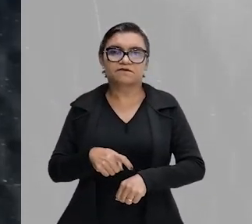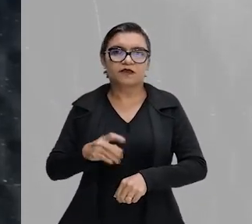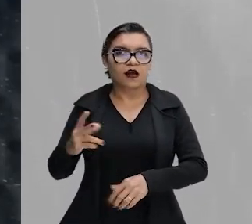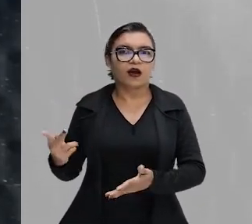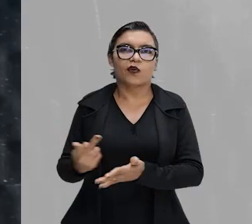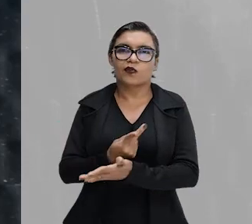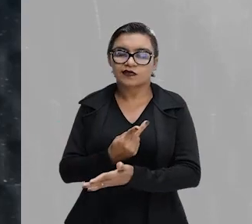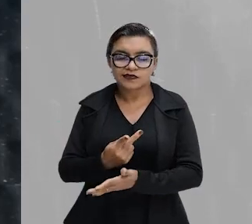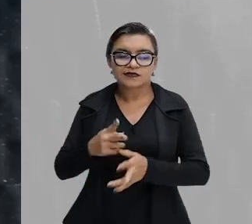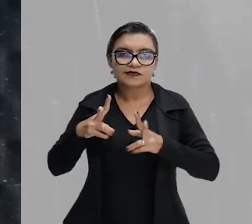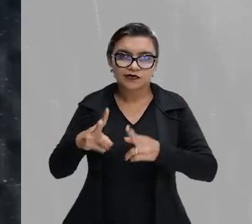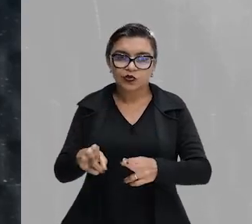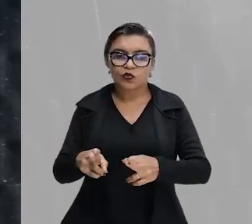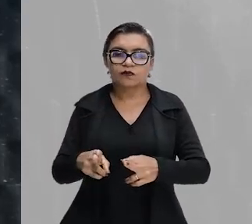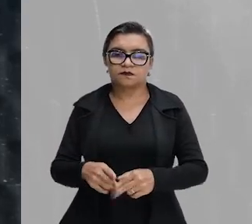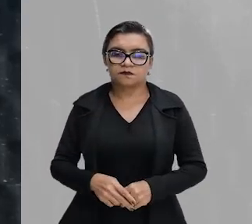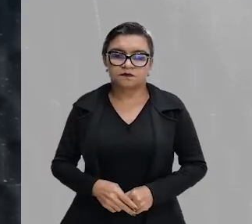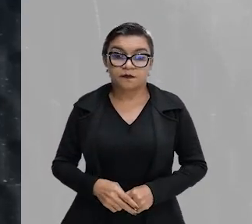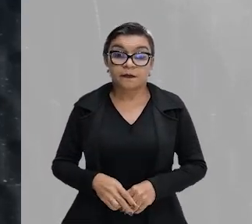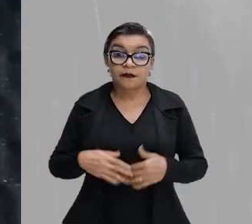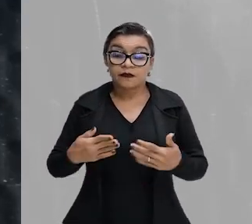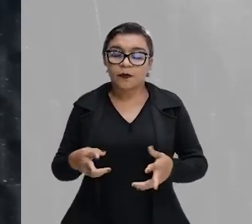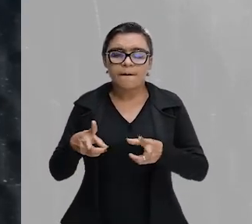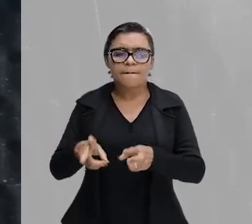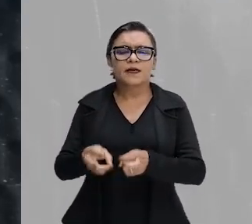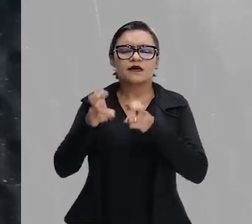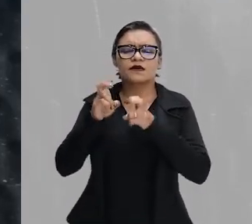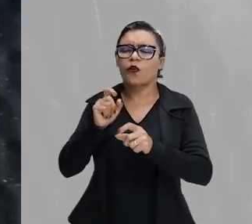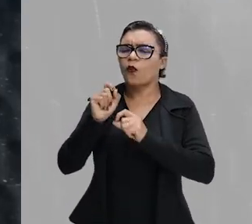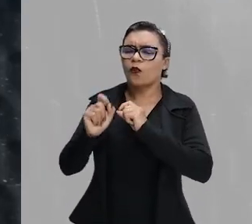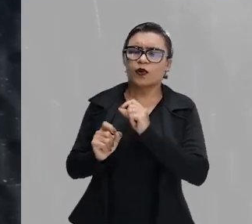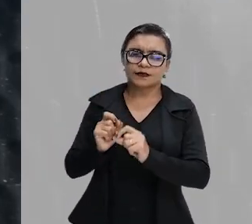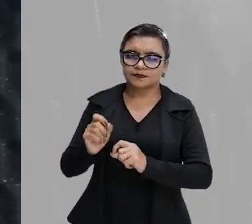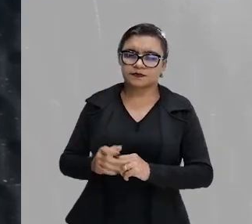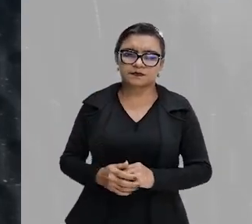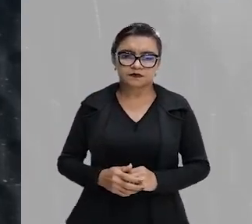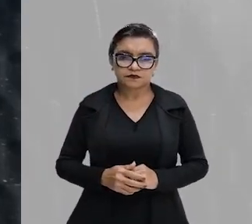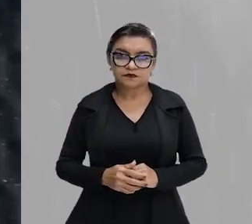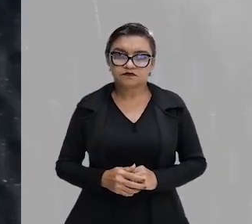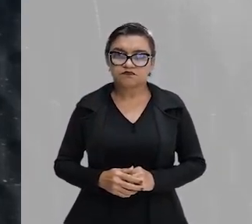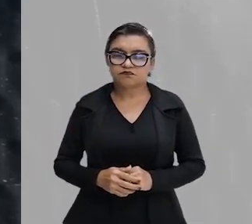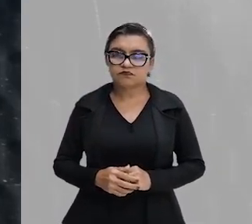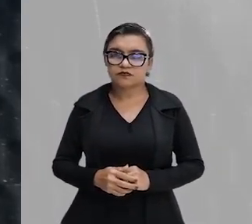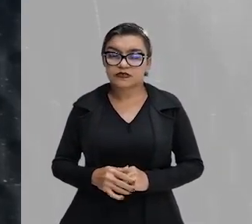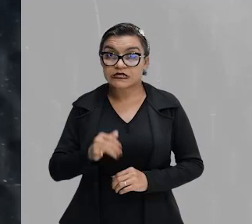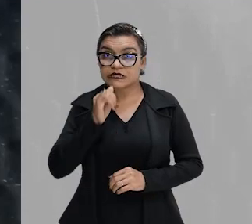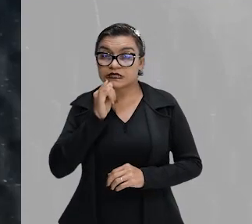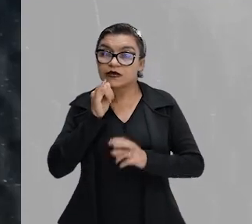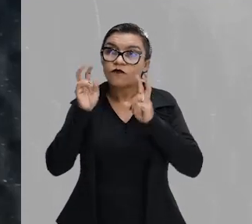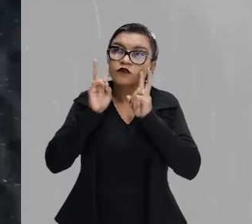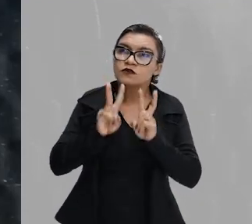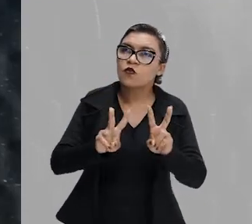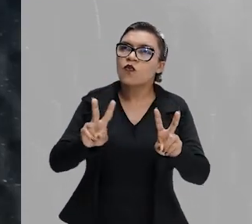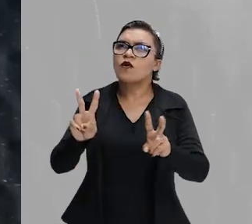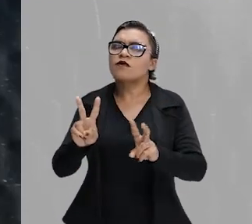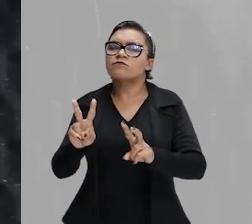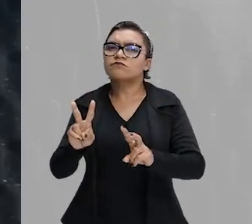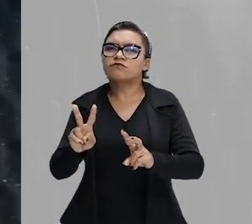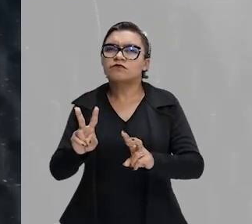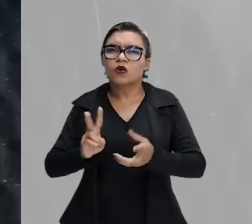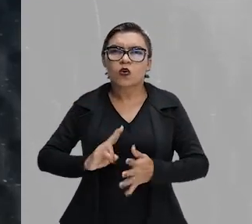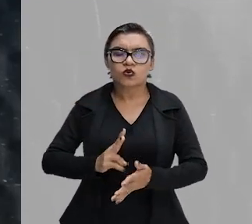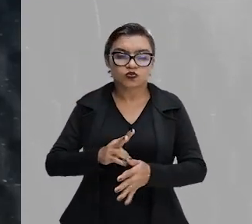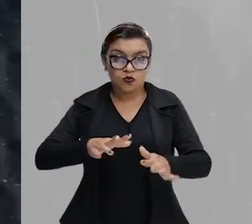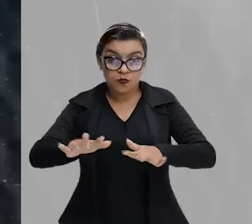fenômeno acontecendo, tá ok? Então nós podemos perceber que ora, né, o campo de visão ele continua